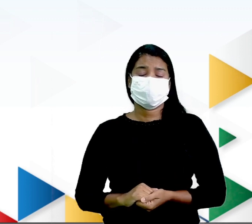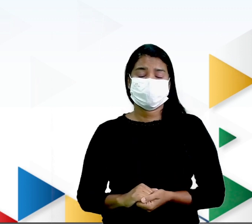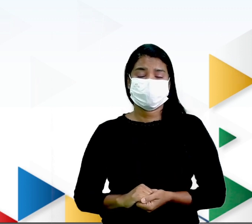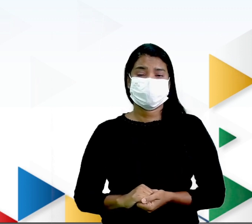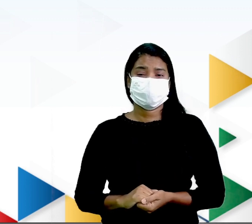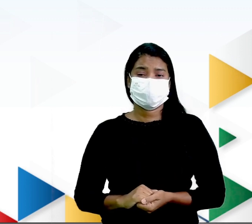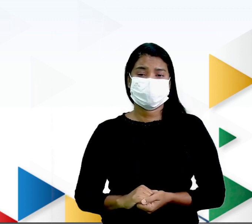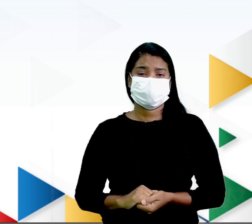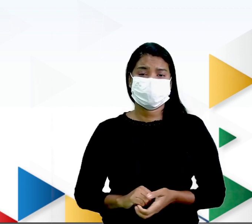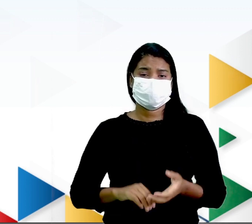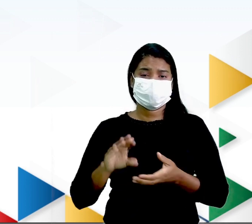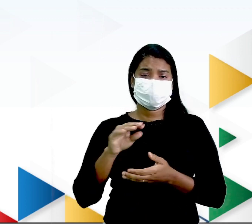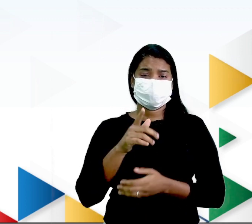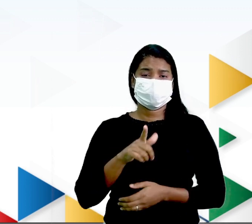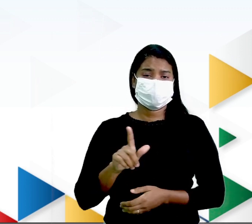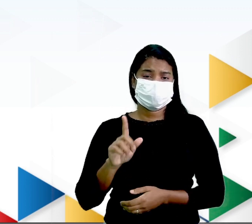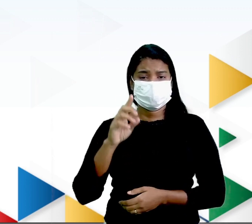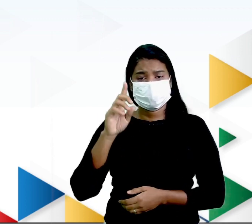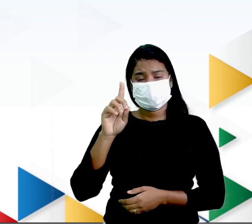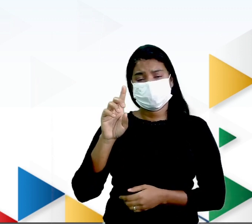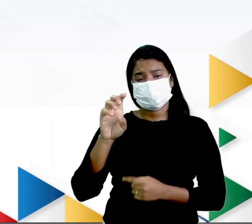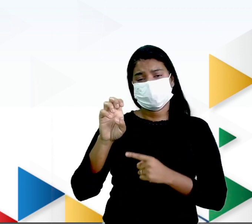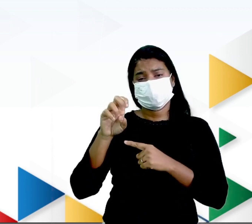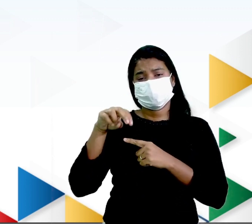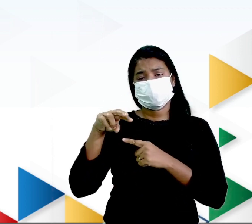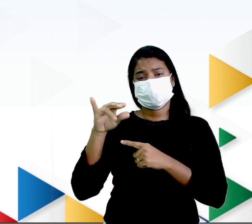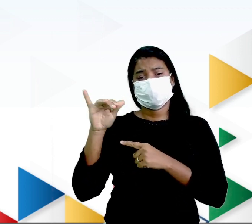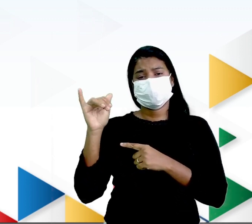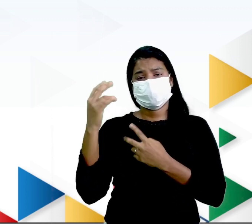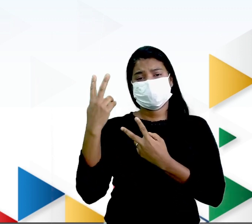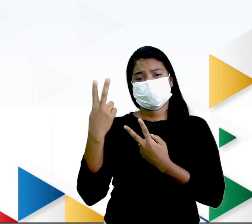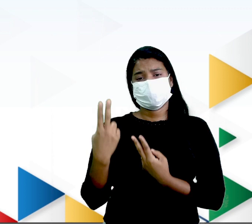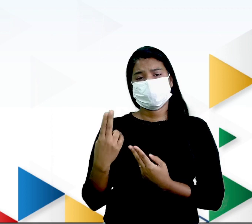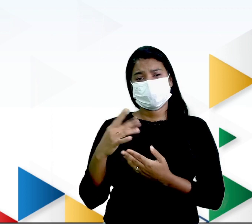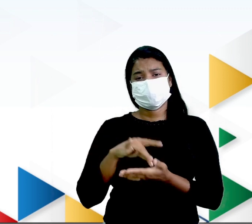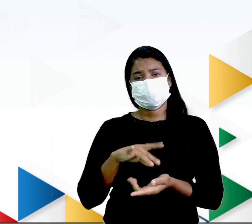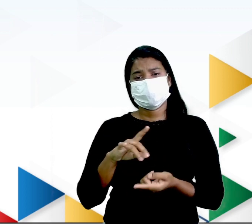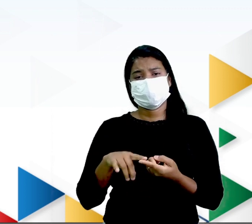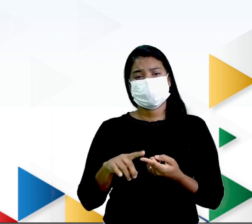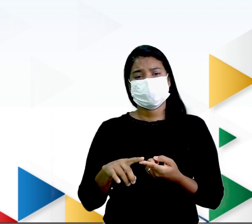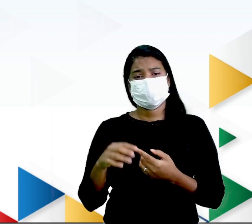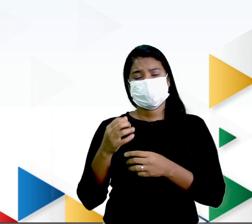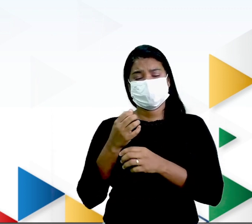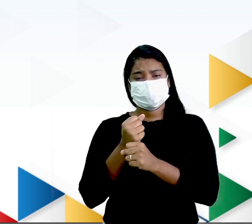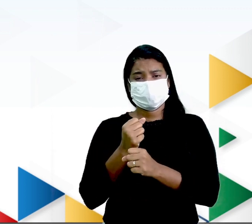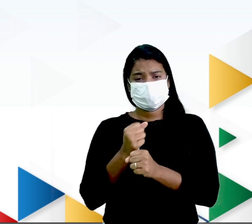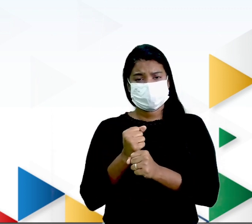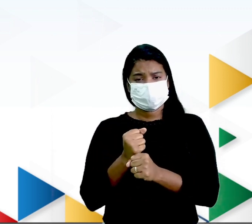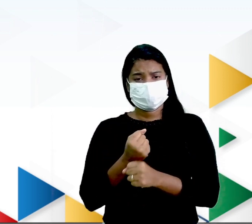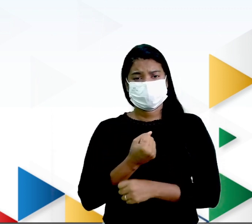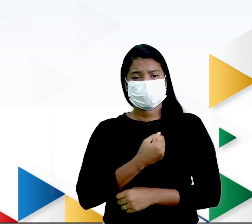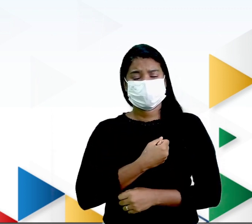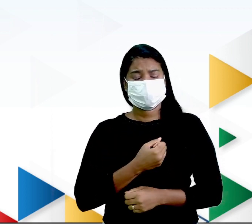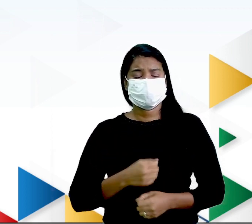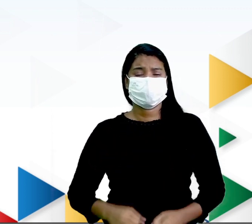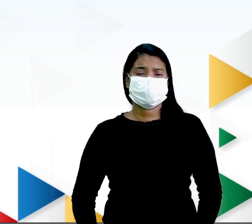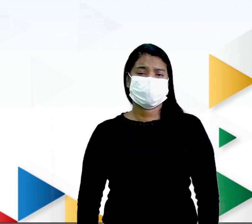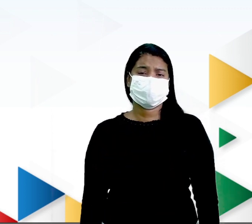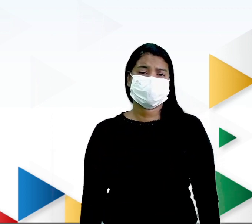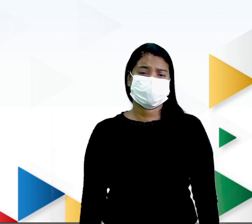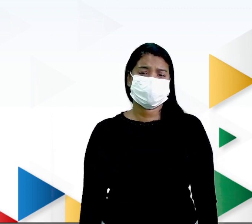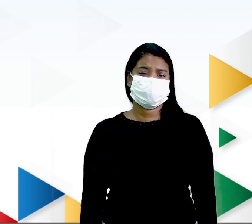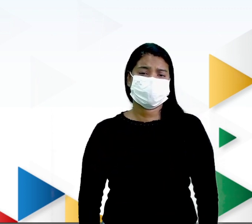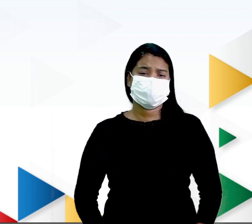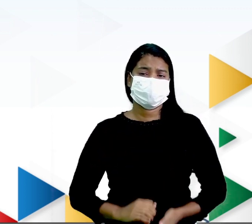vamos repetir o denominador, porque eles são iguais, e nós vamos somar os numeradores, ou seja, nós vamos